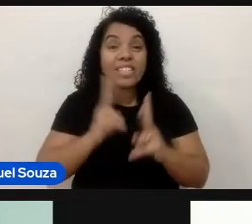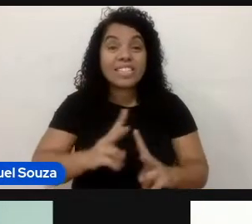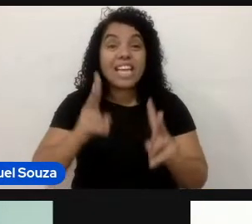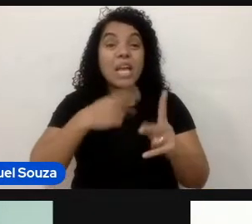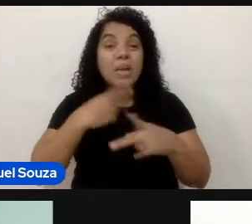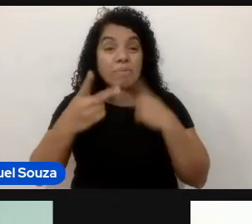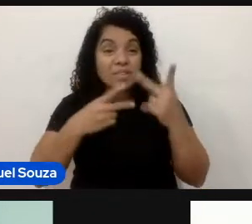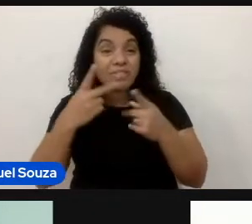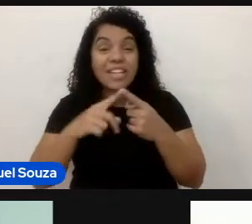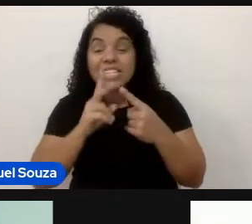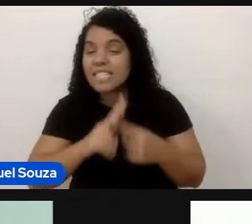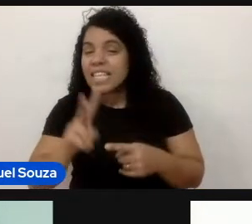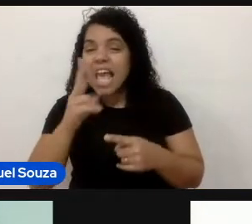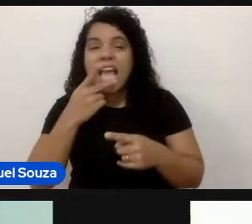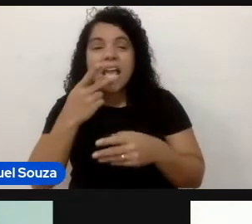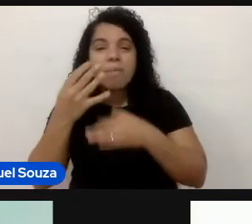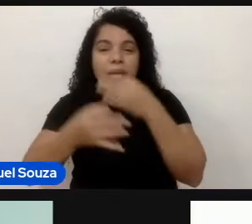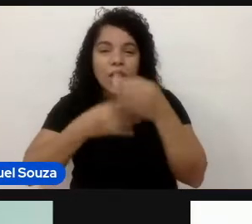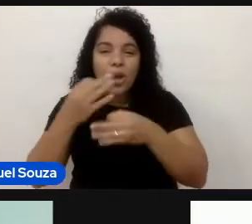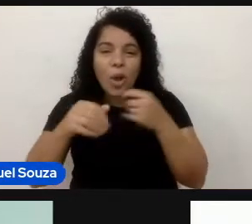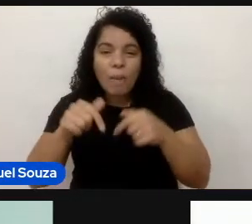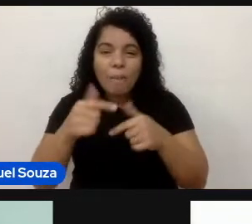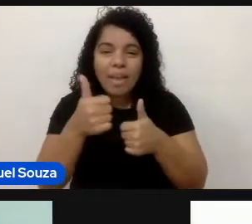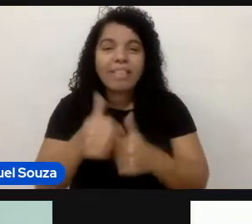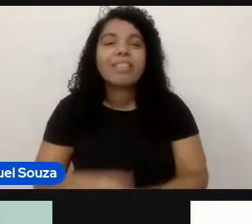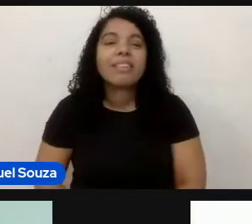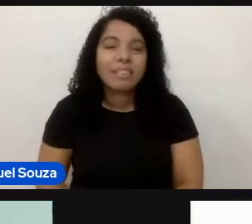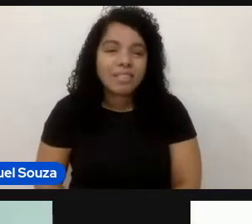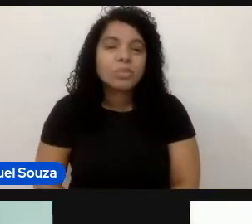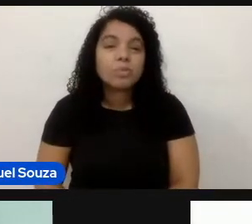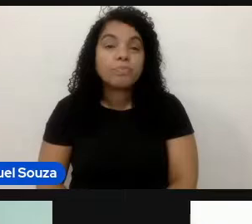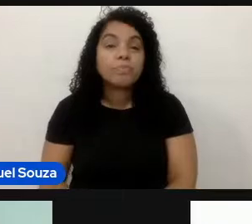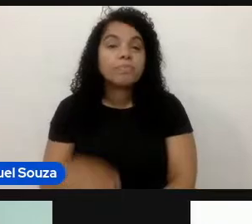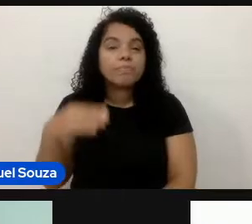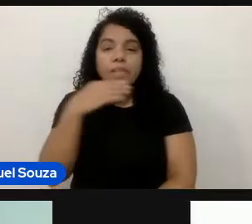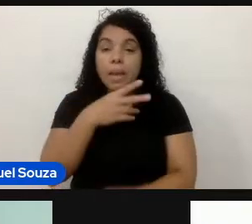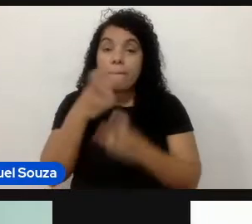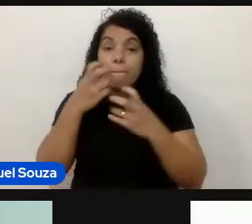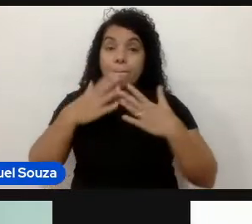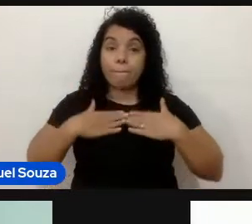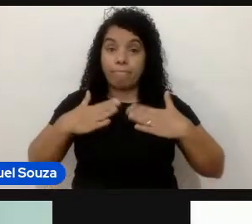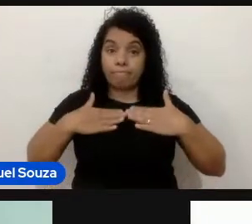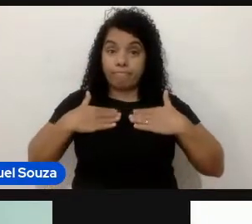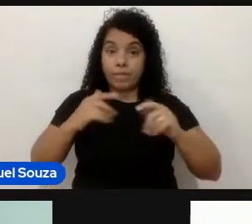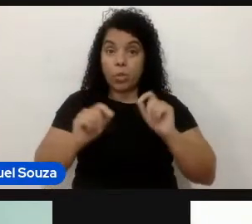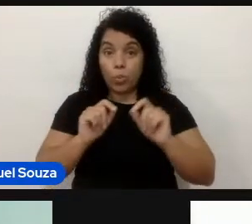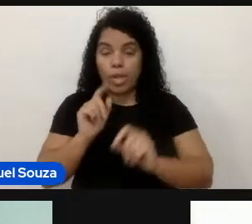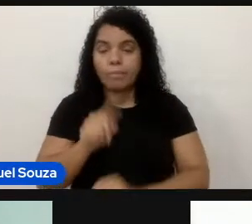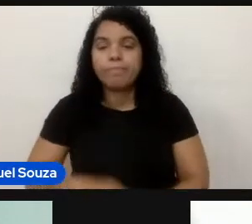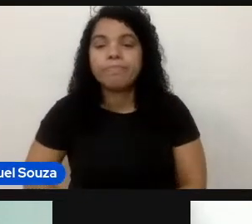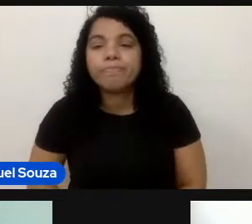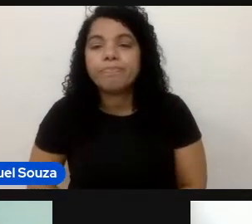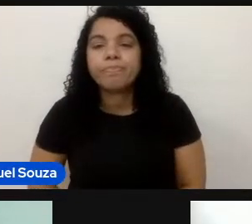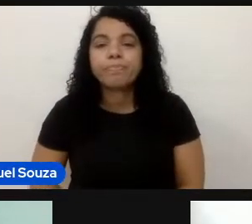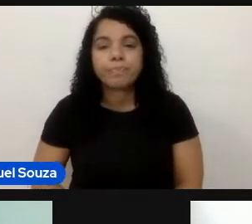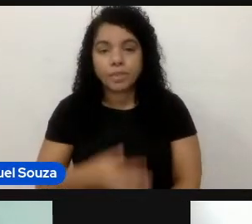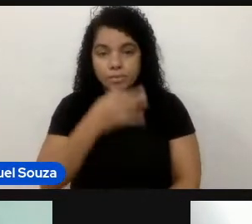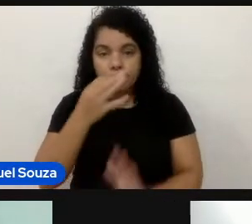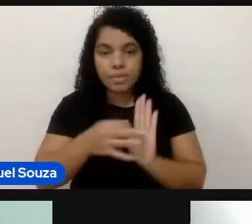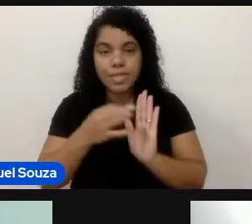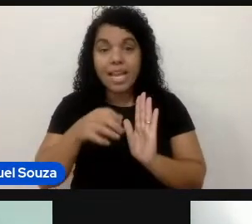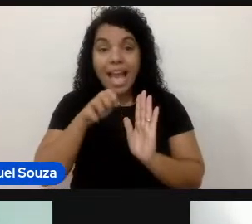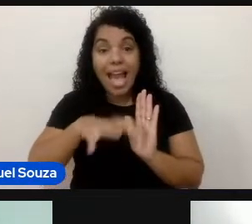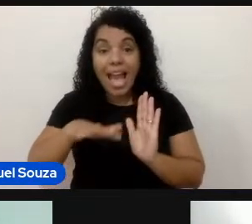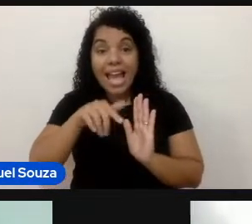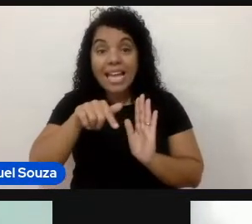gente sempre está comentando aqui. A percepção que eu tenho é que a área de QA está sofrendo uma